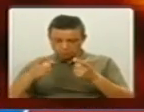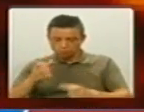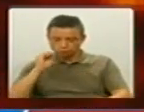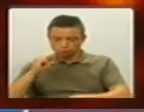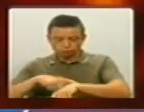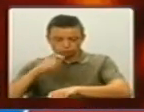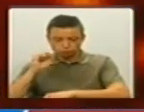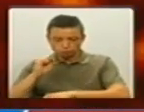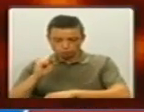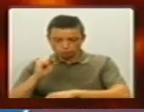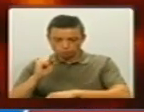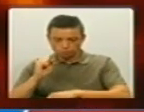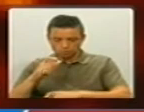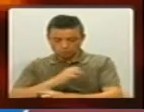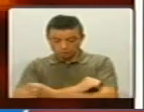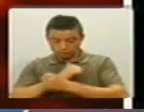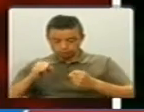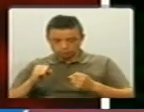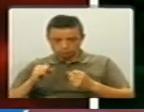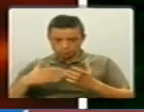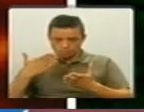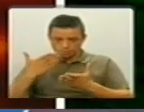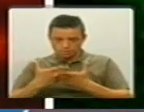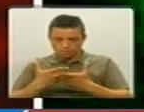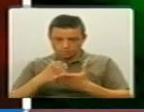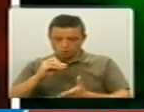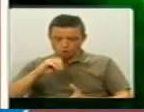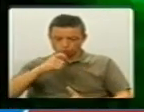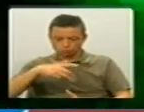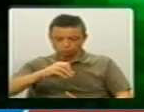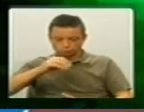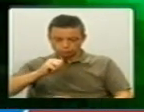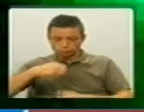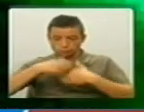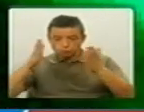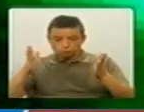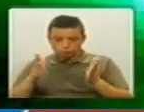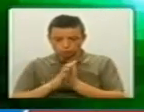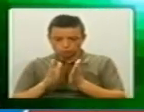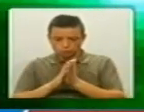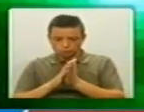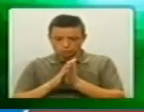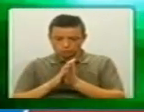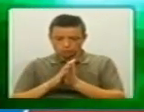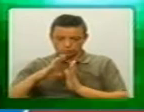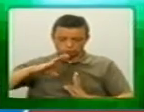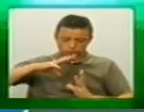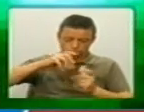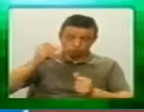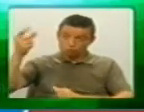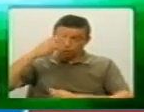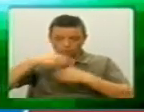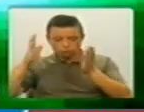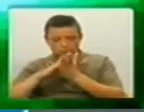segundos estas explosões libertam para o cosmos tanta energia como todo o nosso Sol durante toda a sua vida, como